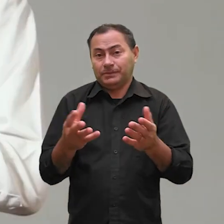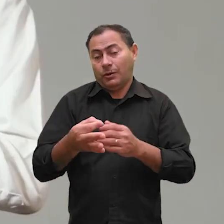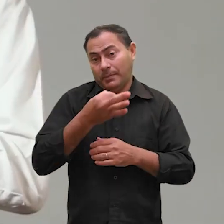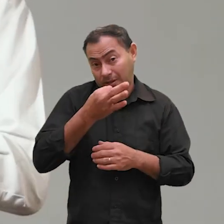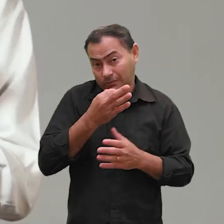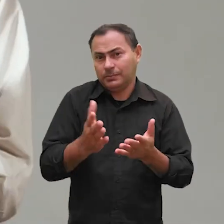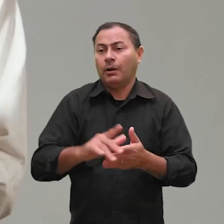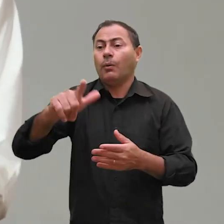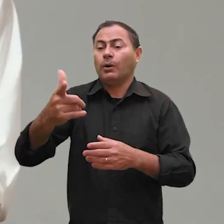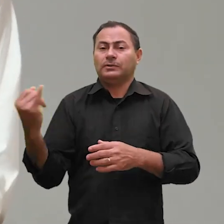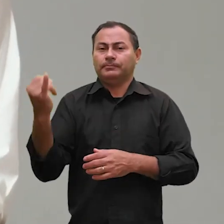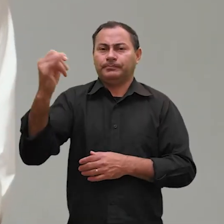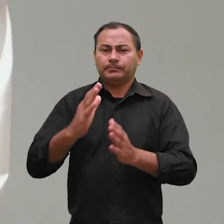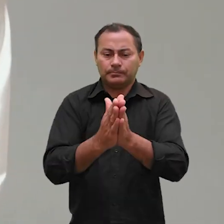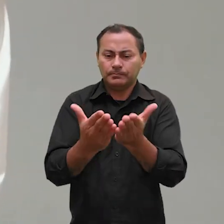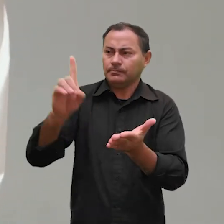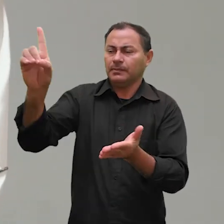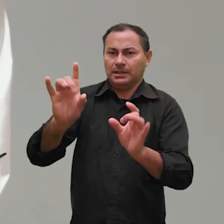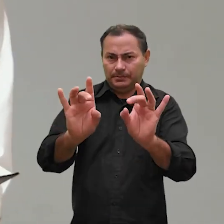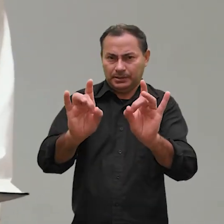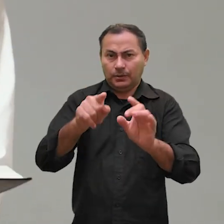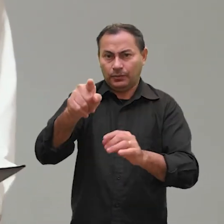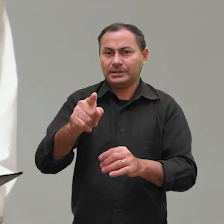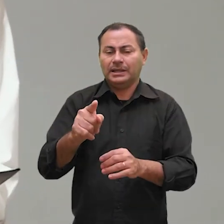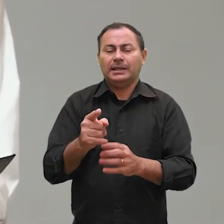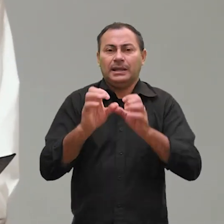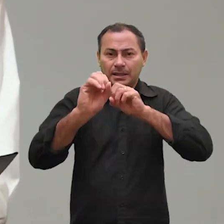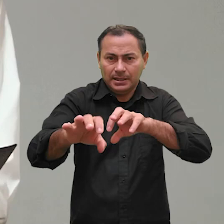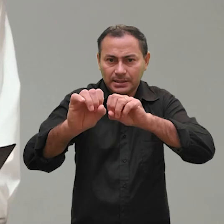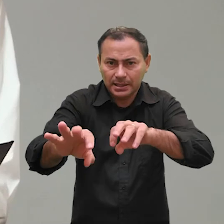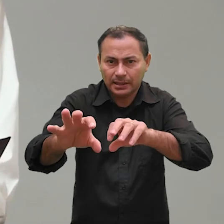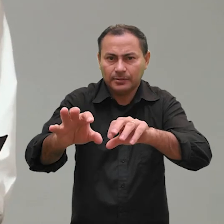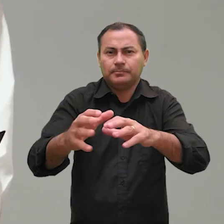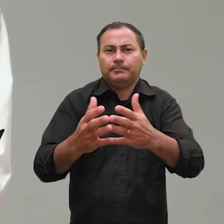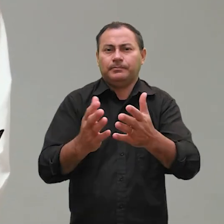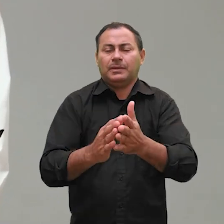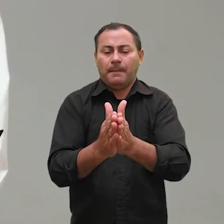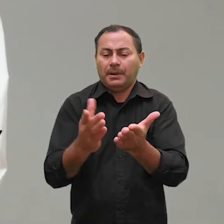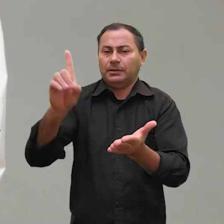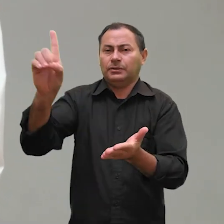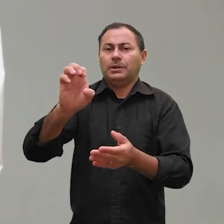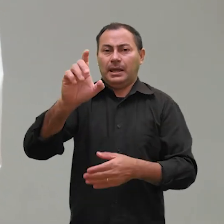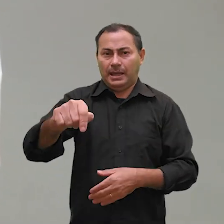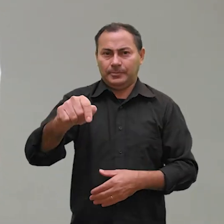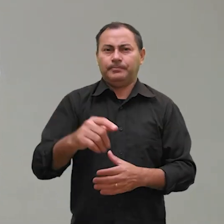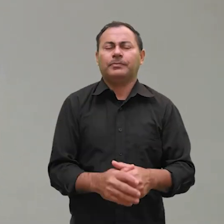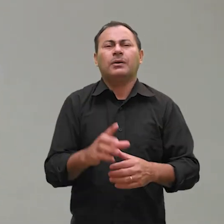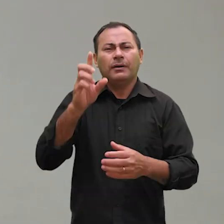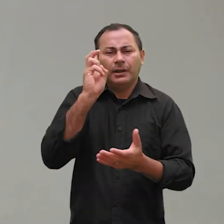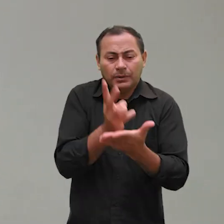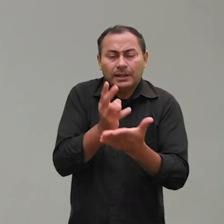opinião. Outro importante princípio sobre as Escrituras, especialmente se você ensina sobre as Escrituras, é o